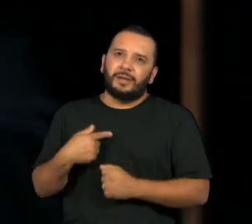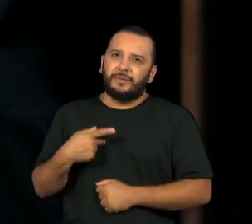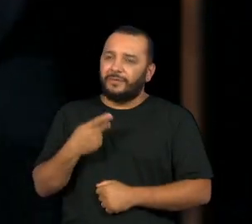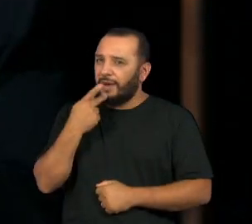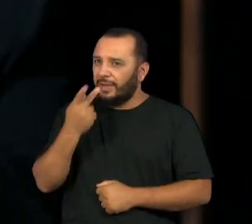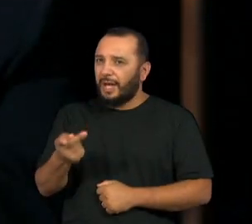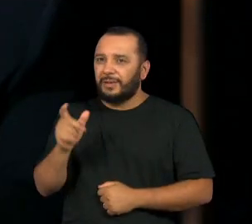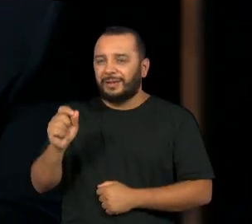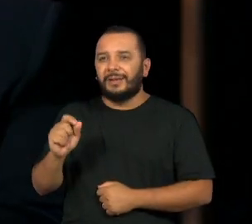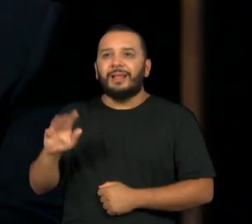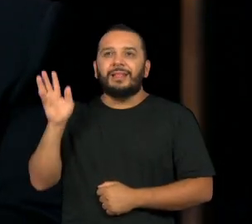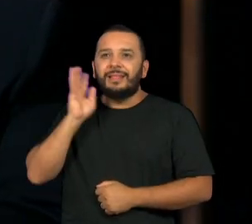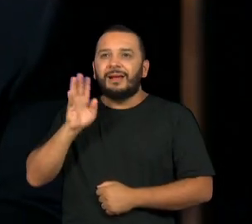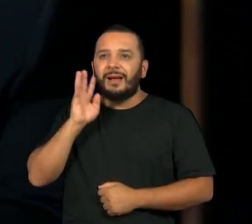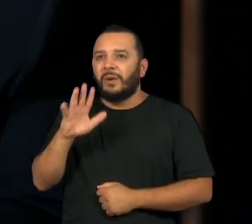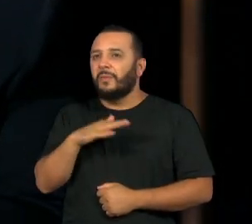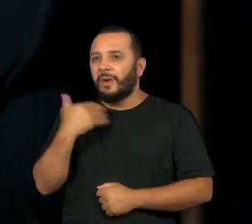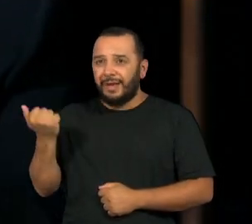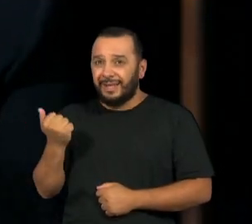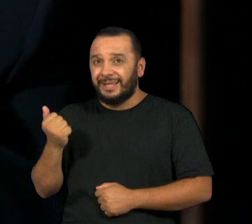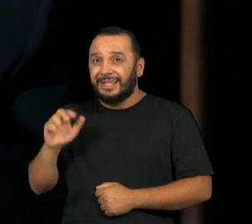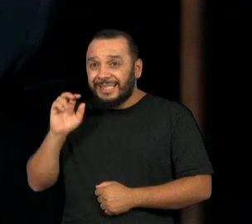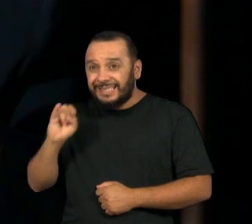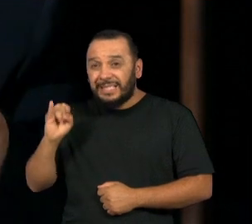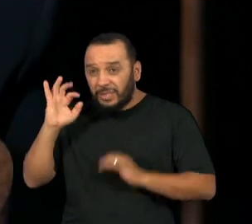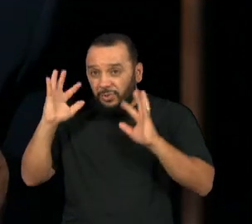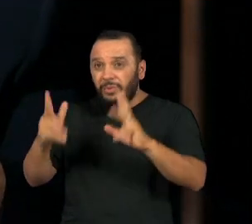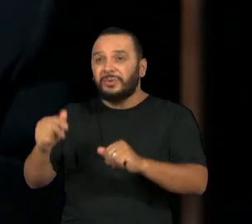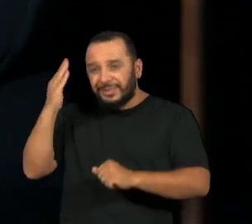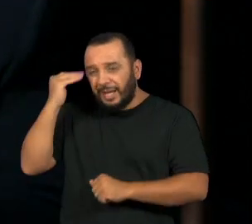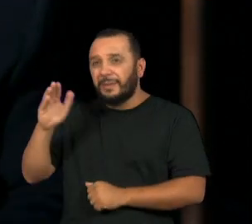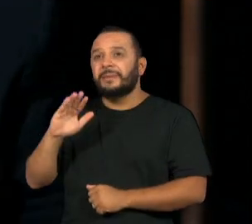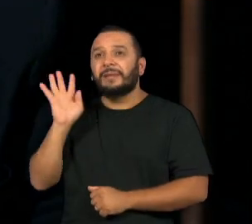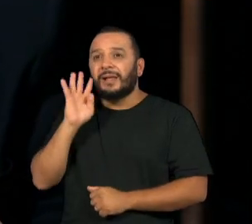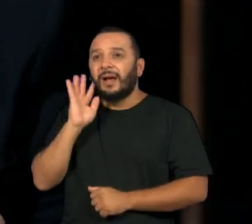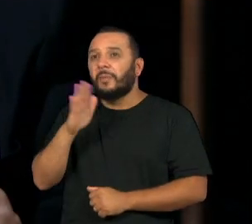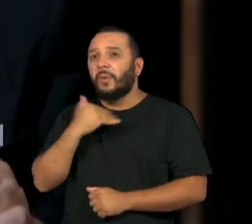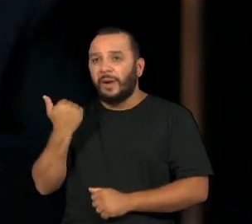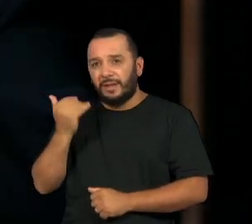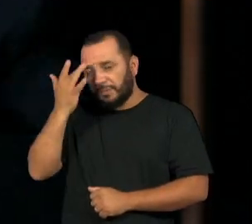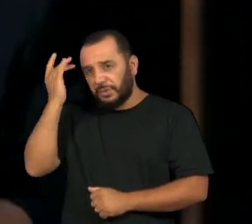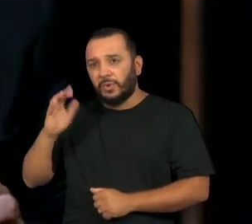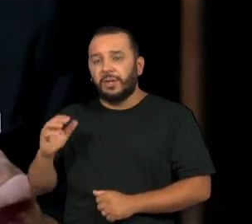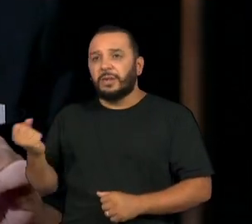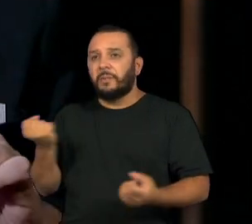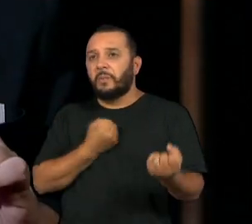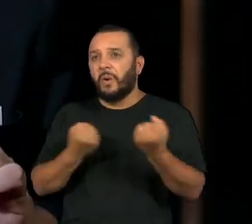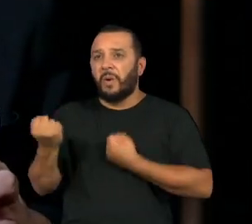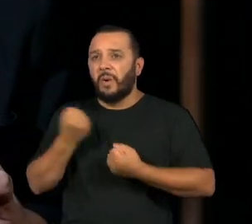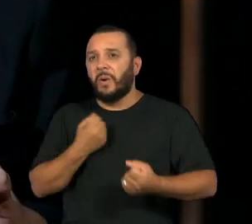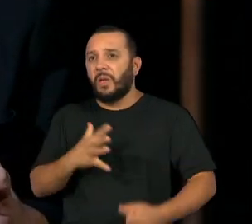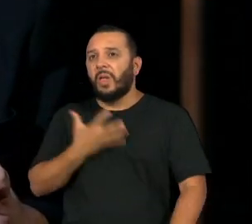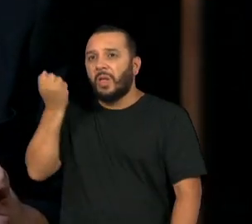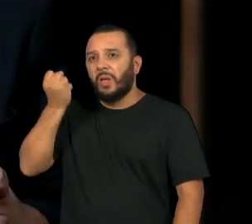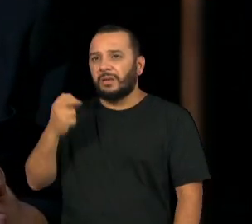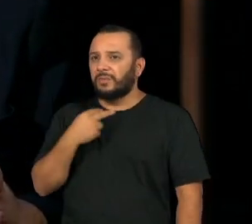tão legal morrer que se todo mundo soubesse como é legal morrer, todo mundo se matava. E não pode se matar.